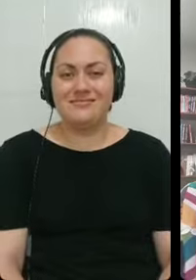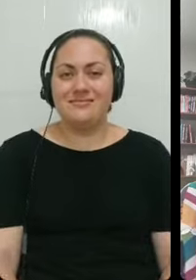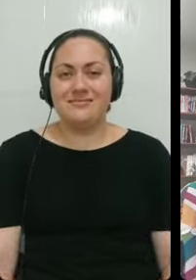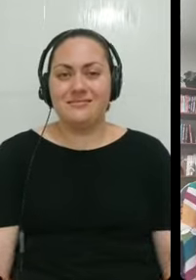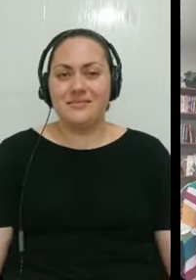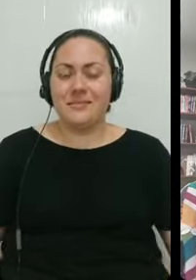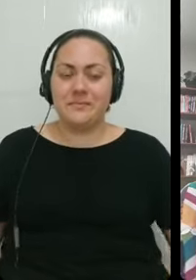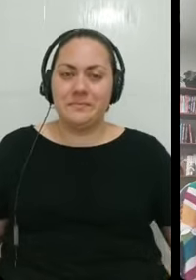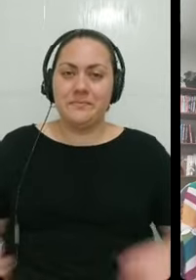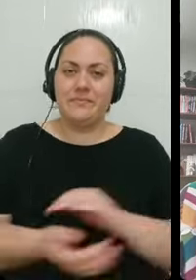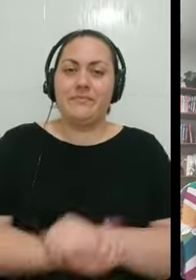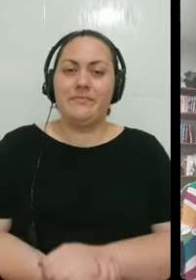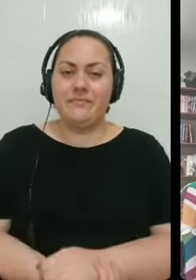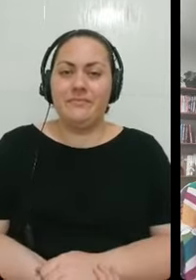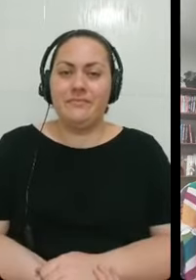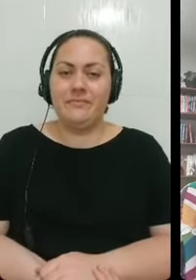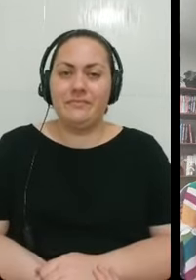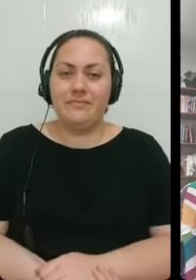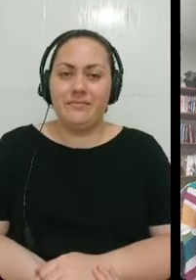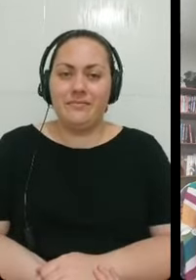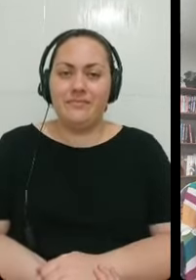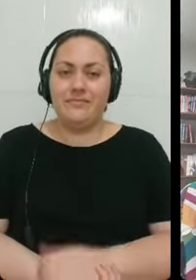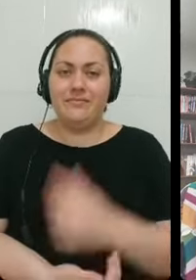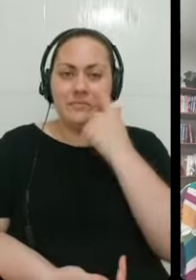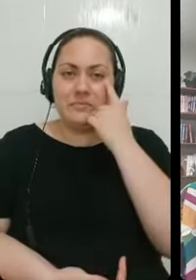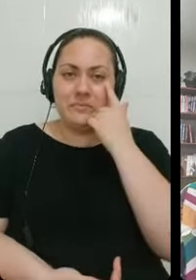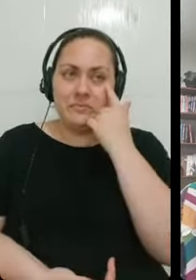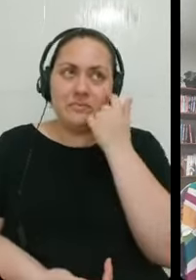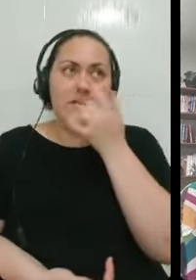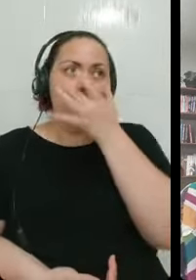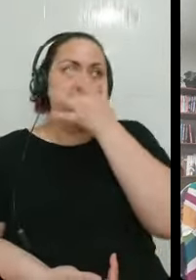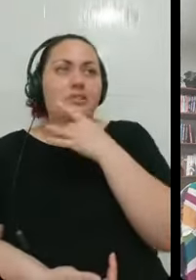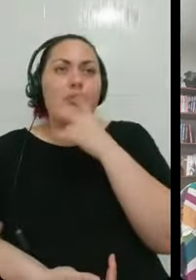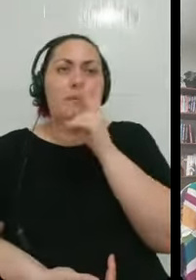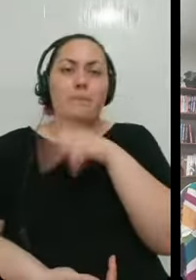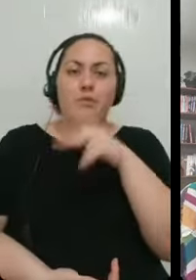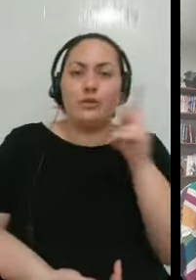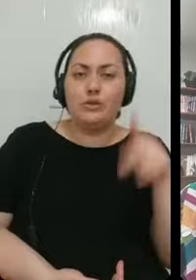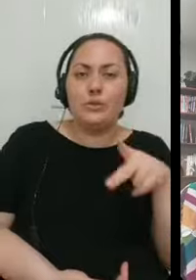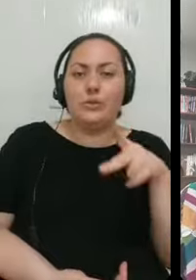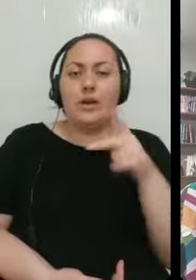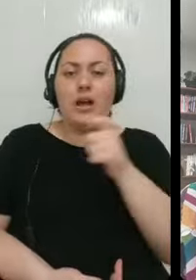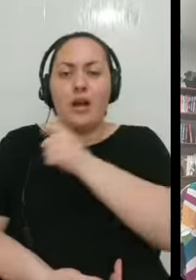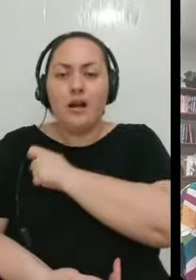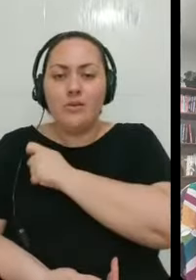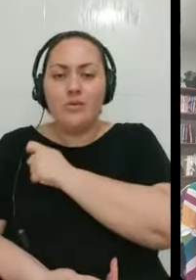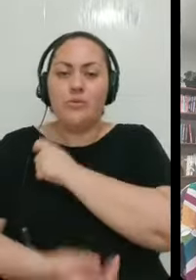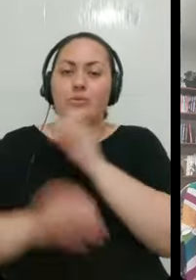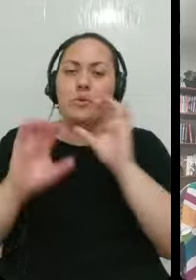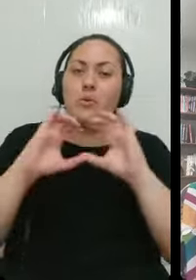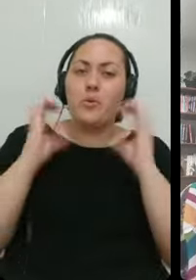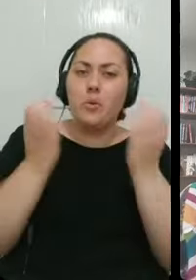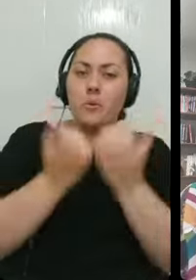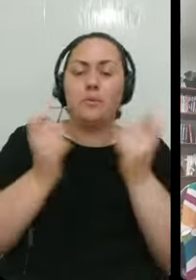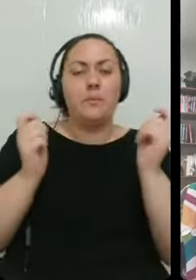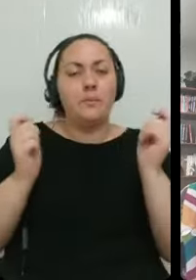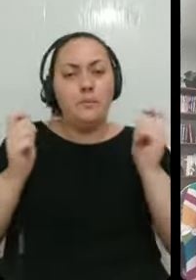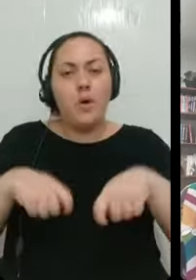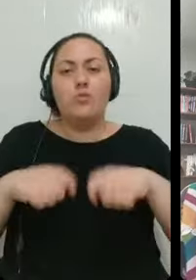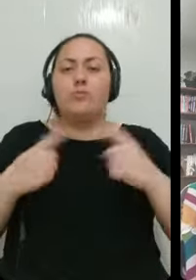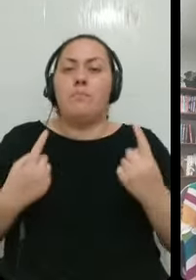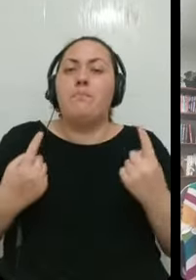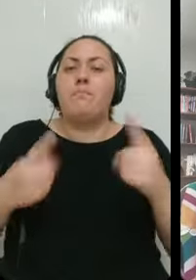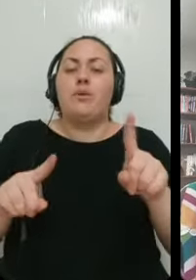a docência, os professores, os estudantes, a comunidade, eu acho que tem um poder de transformação e de potência